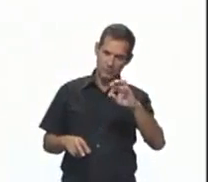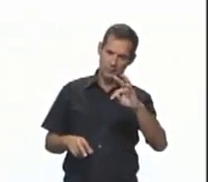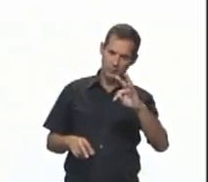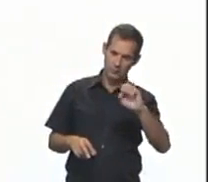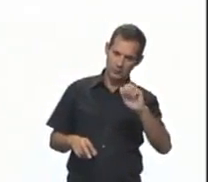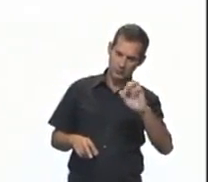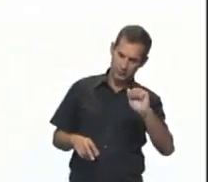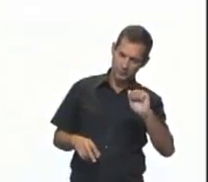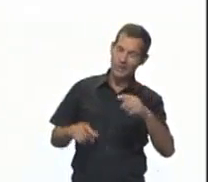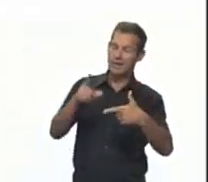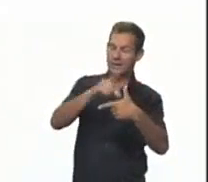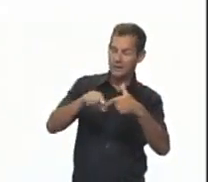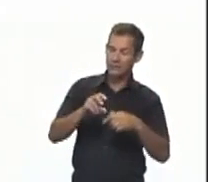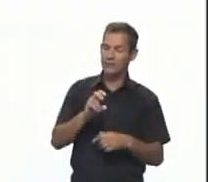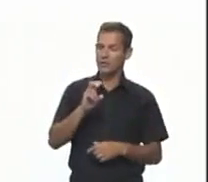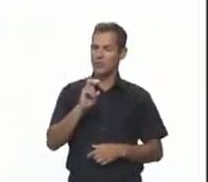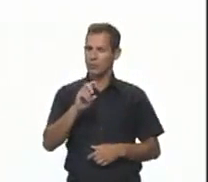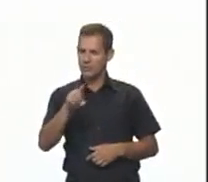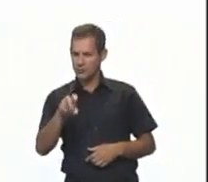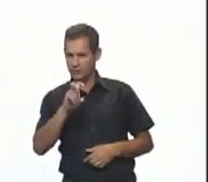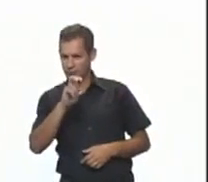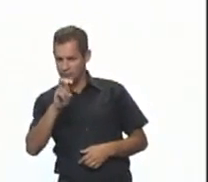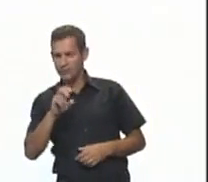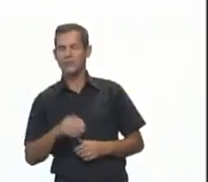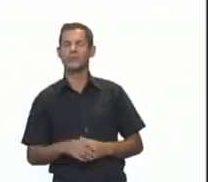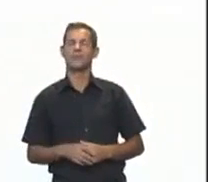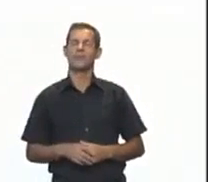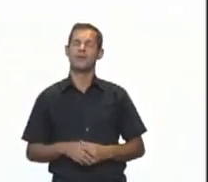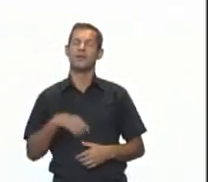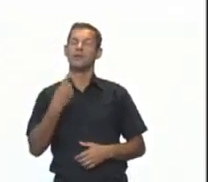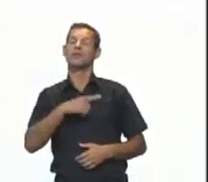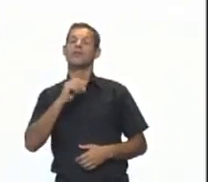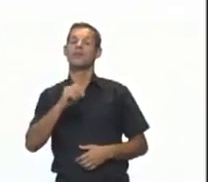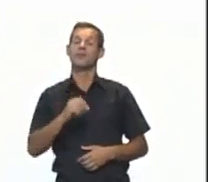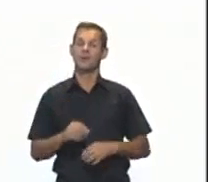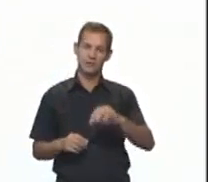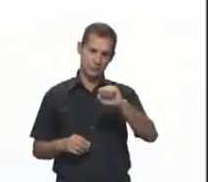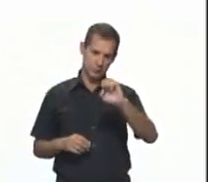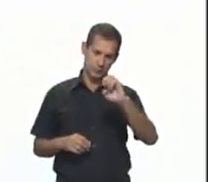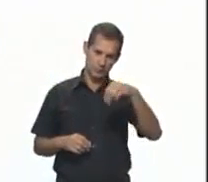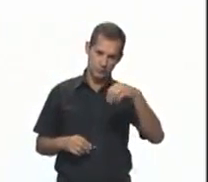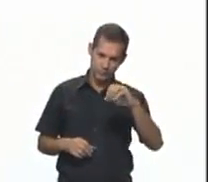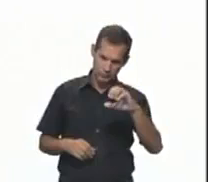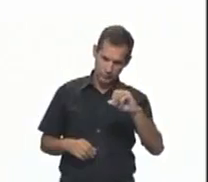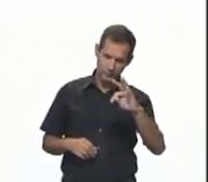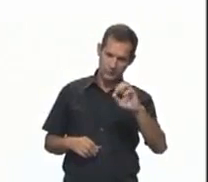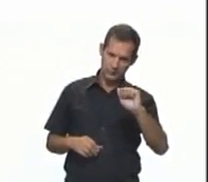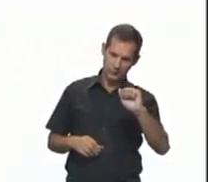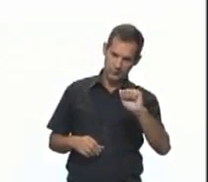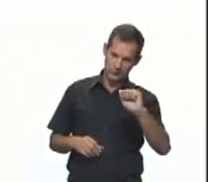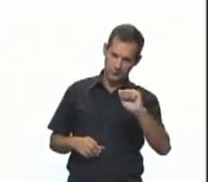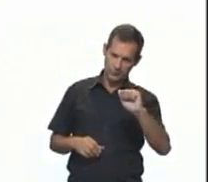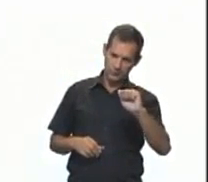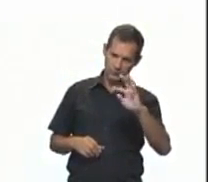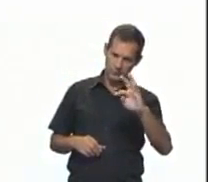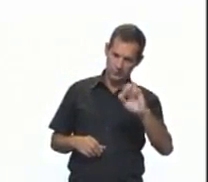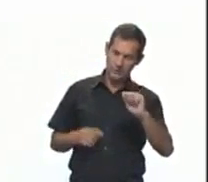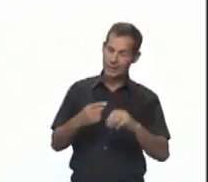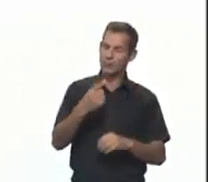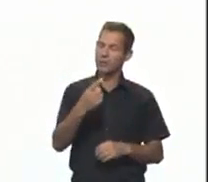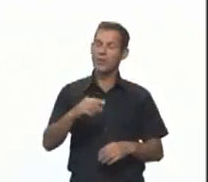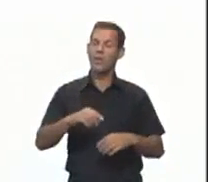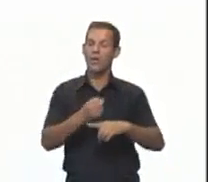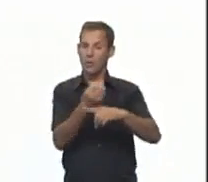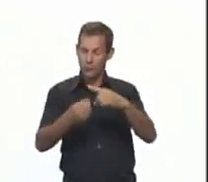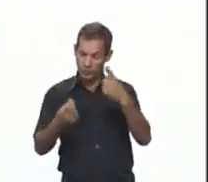por menos 5,5 por 5,5, nós vamos ter que o seno de θ é igual a menos 1. Usando